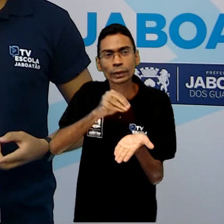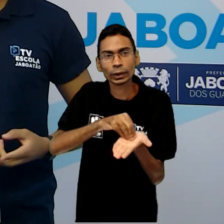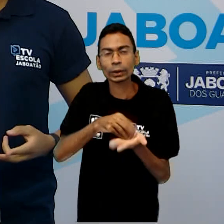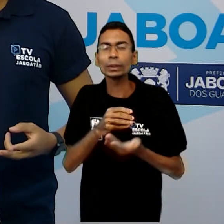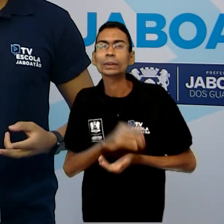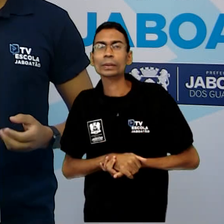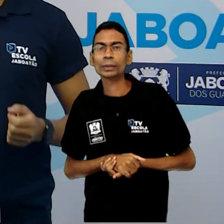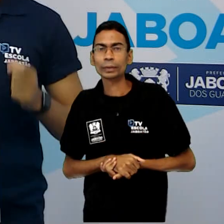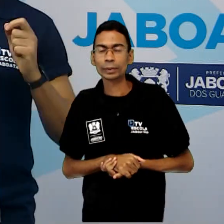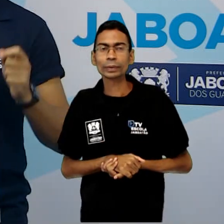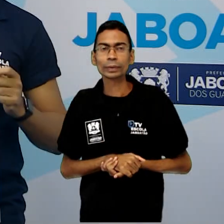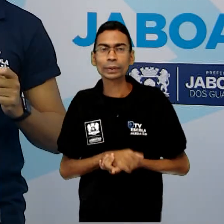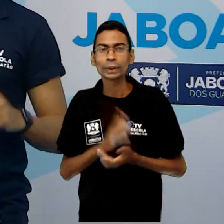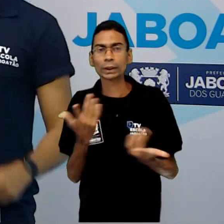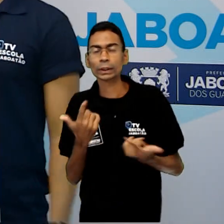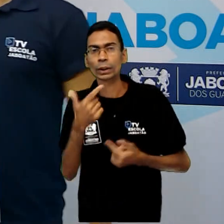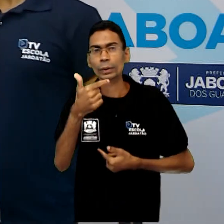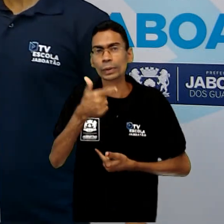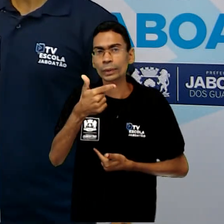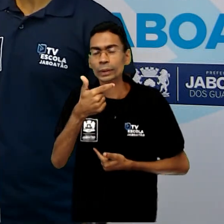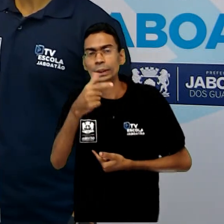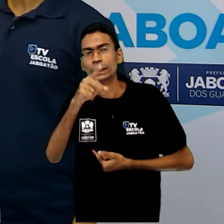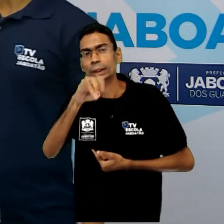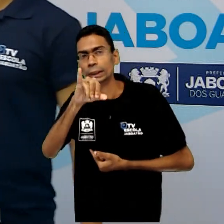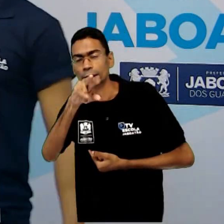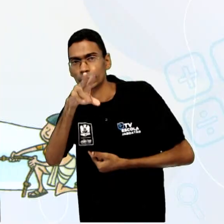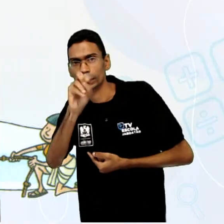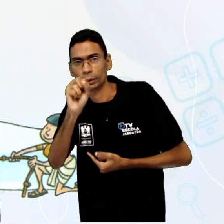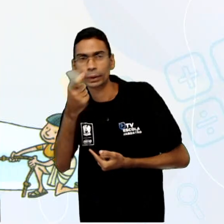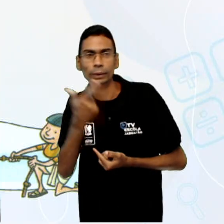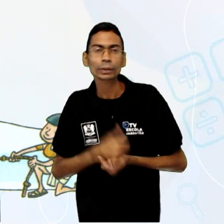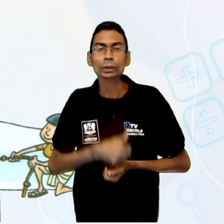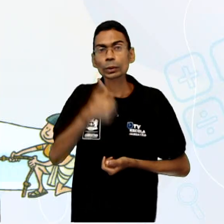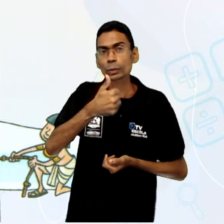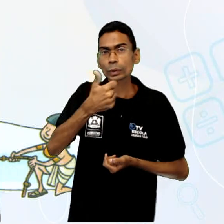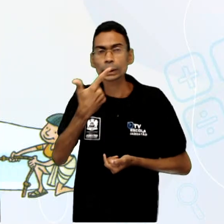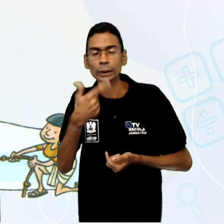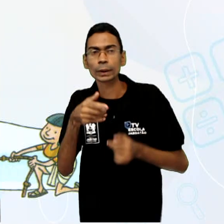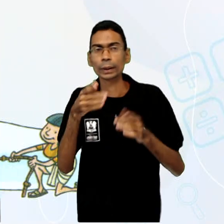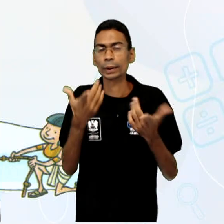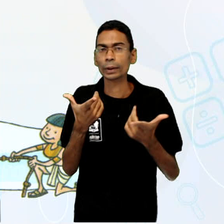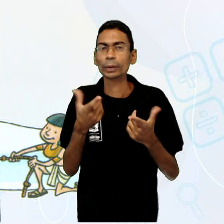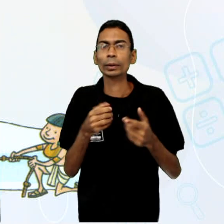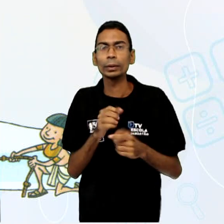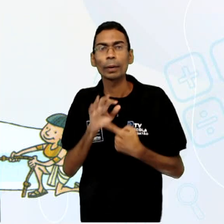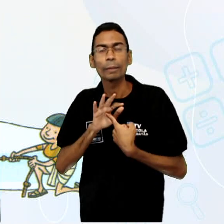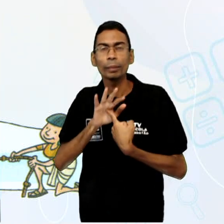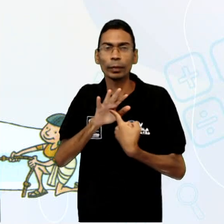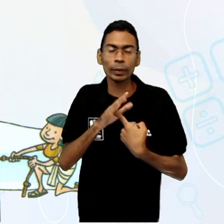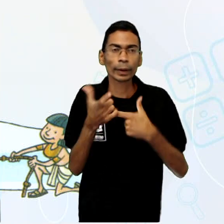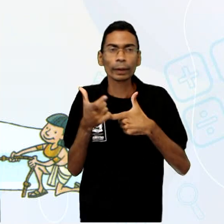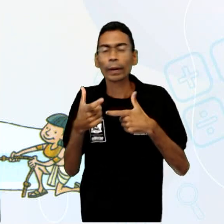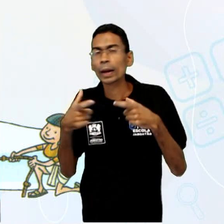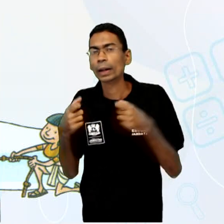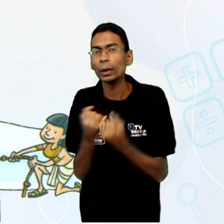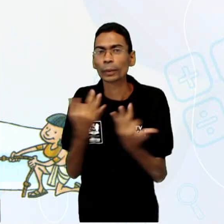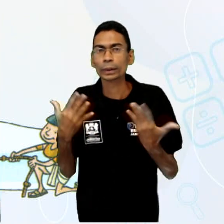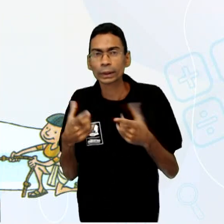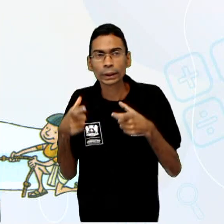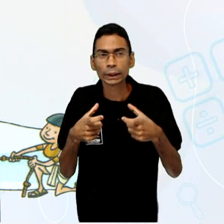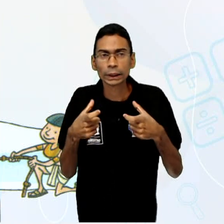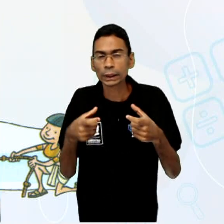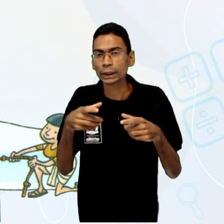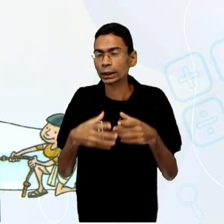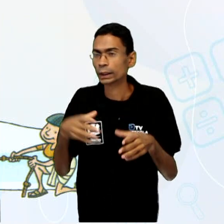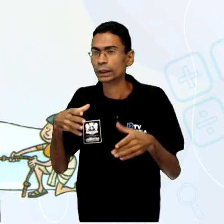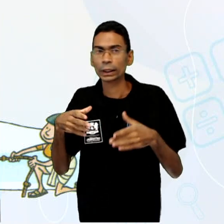dois indicadores. O primeiro mostraria a quantidade de terras que era dividida. E o segundo indicador mostraria